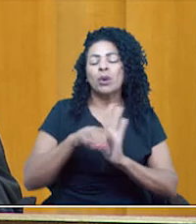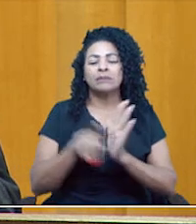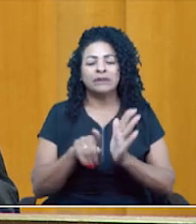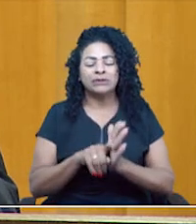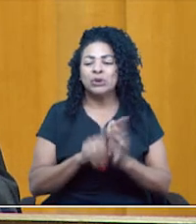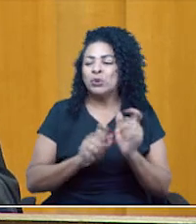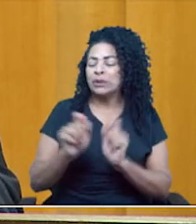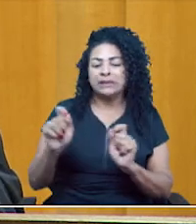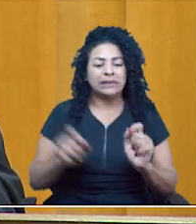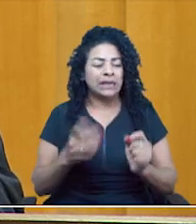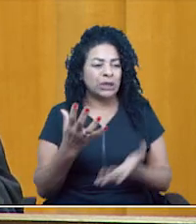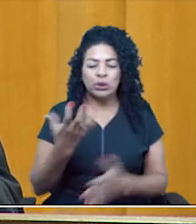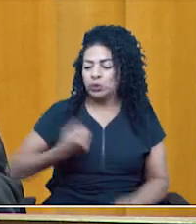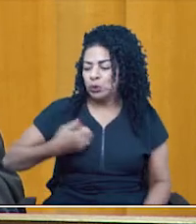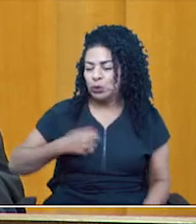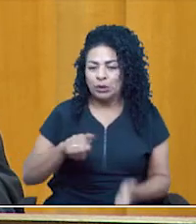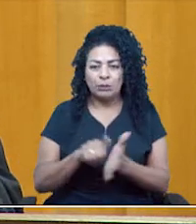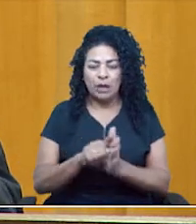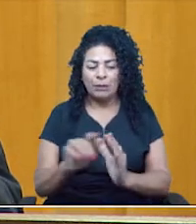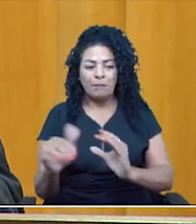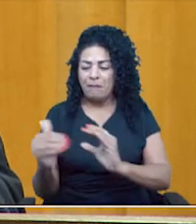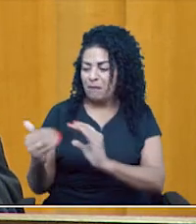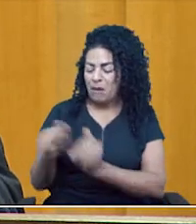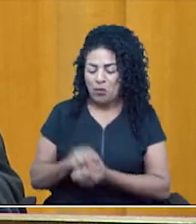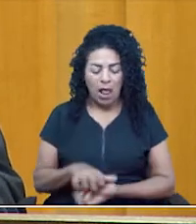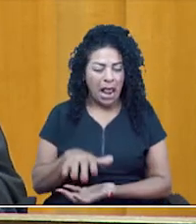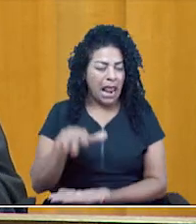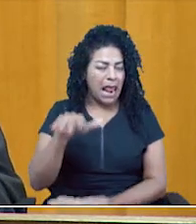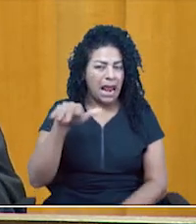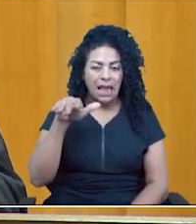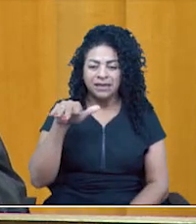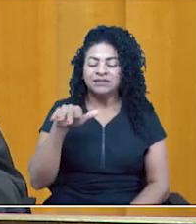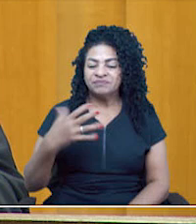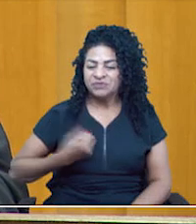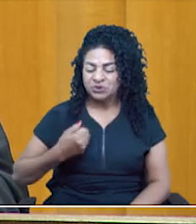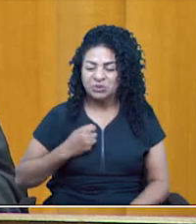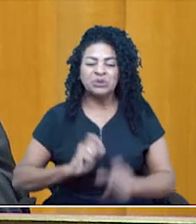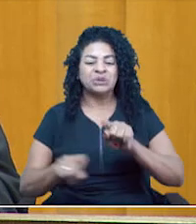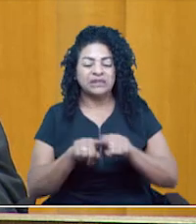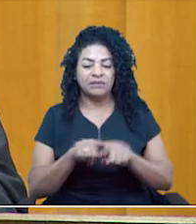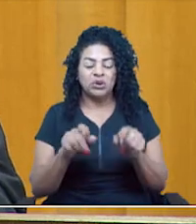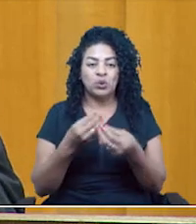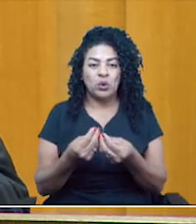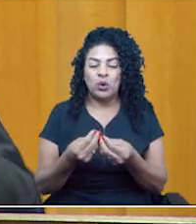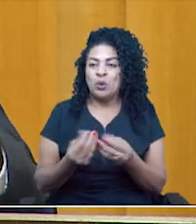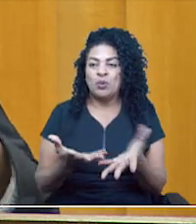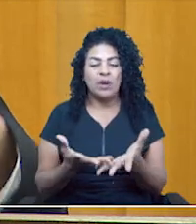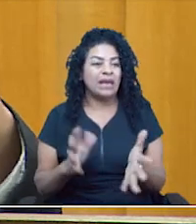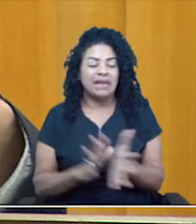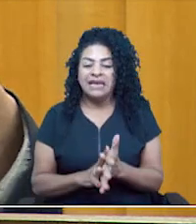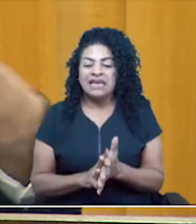mandados cumpridos, de número de sentenças prolatadas, número de intimações expedidas, etc. Né?